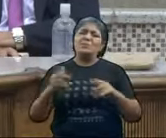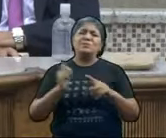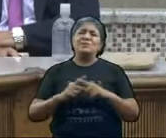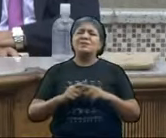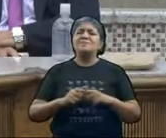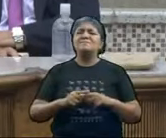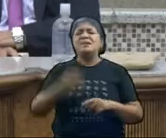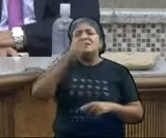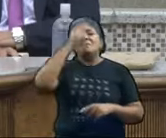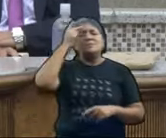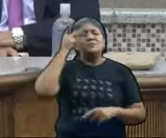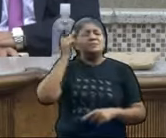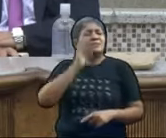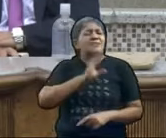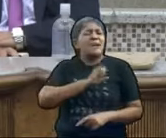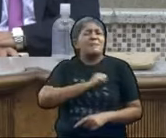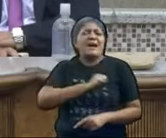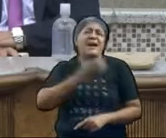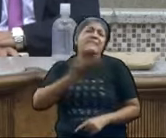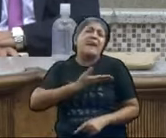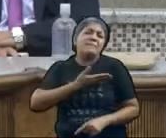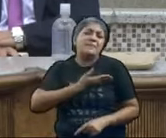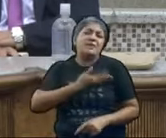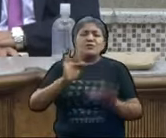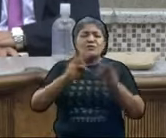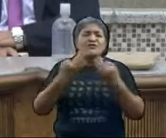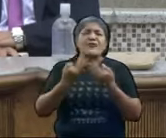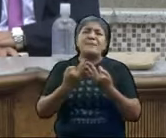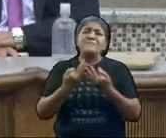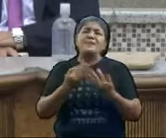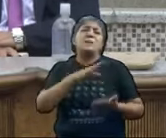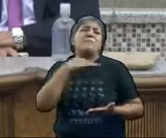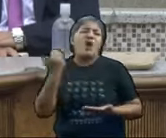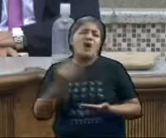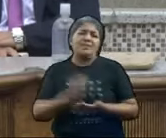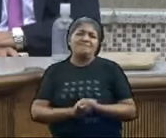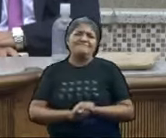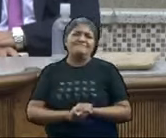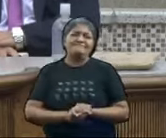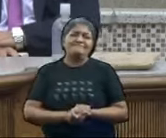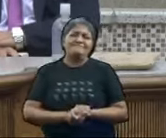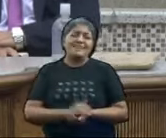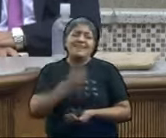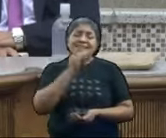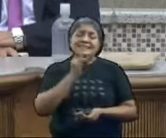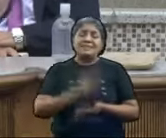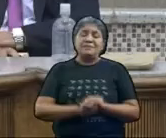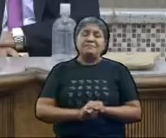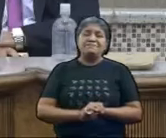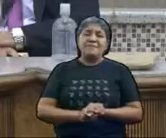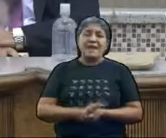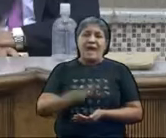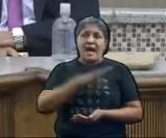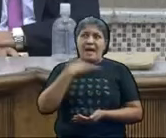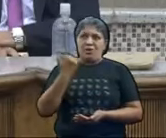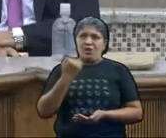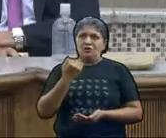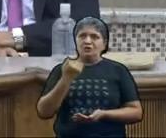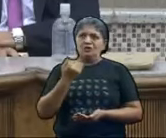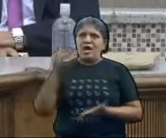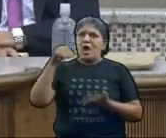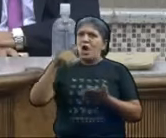amadas. O texto sagrado diz que ela, esta morte, é o último inimigo que a igreja haverá de vencer. Mas